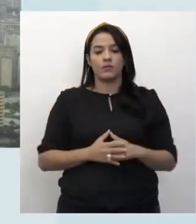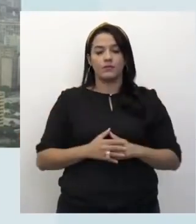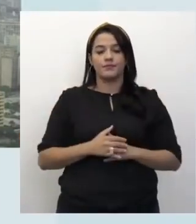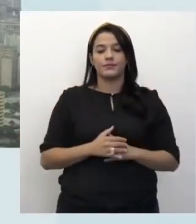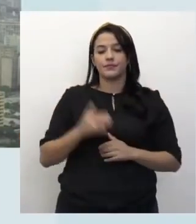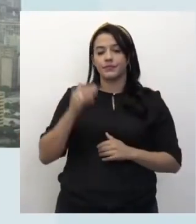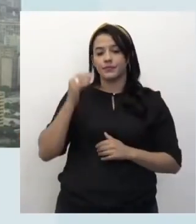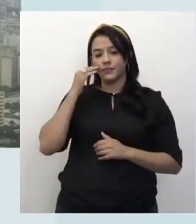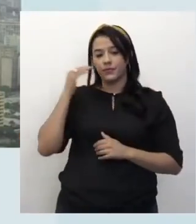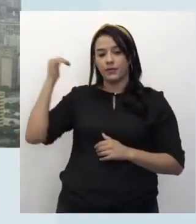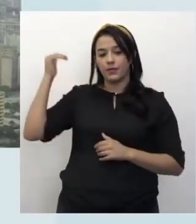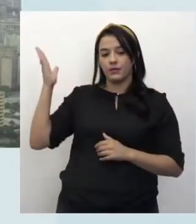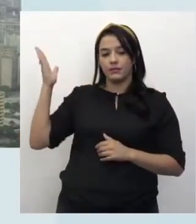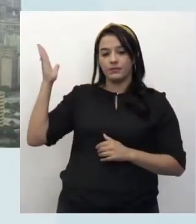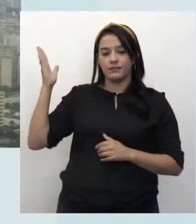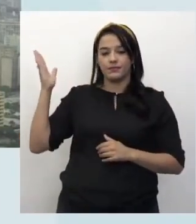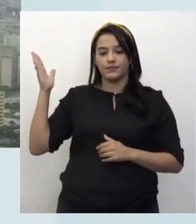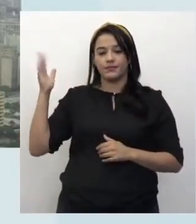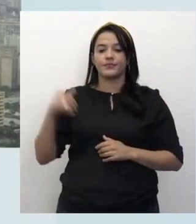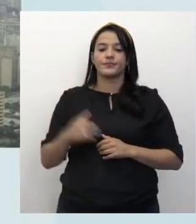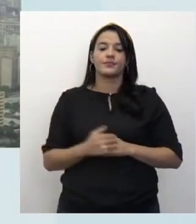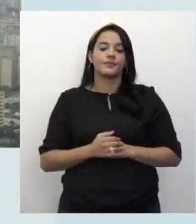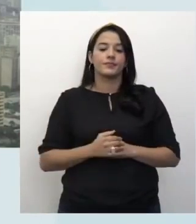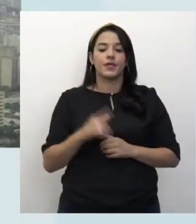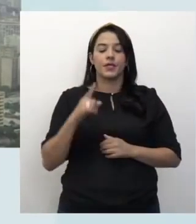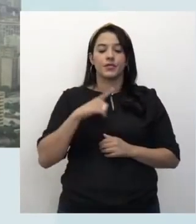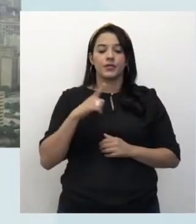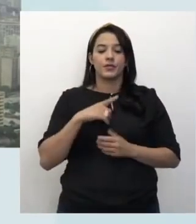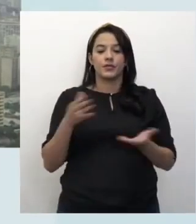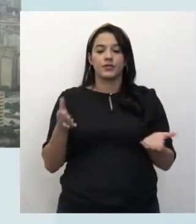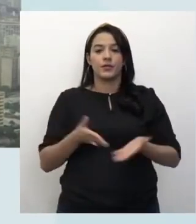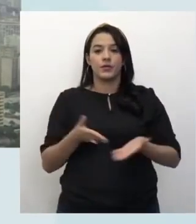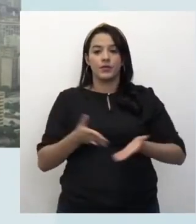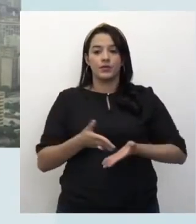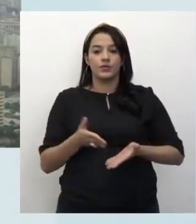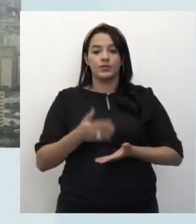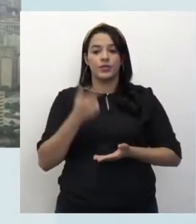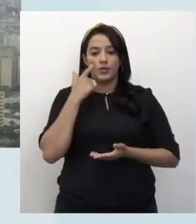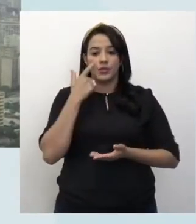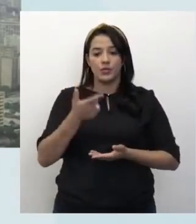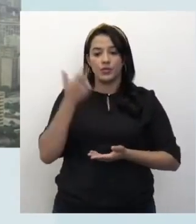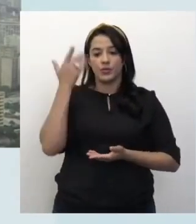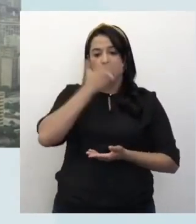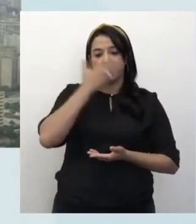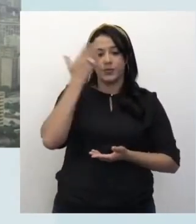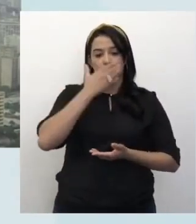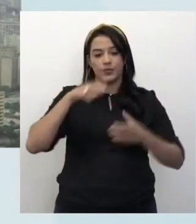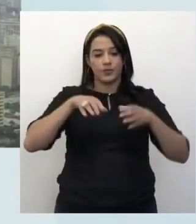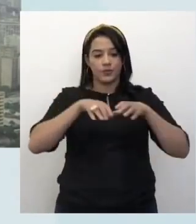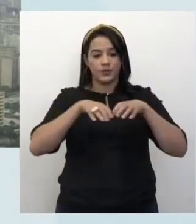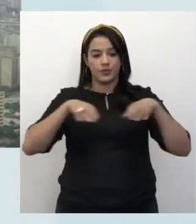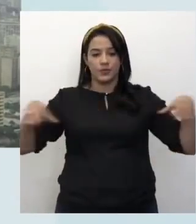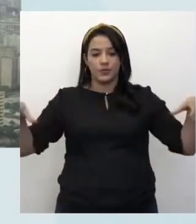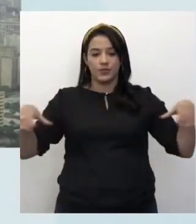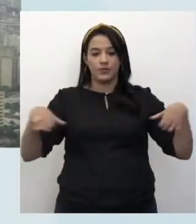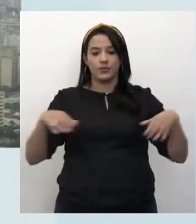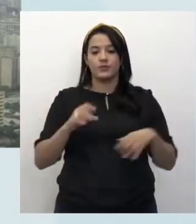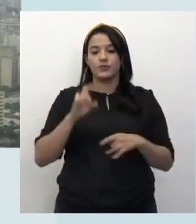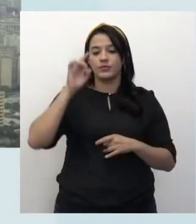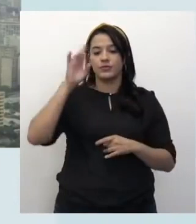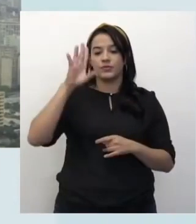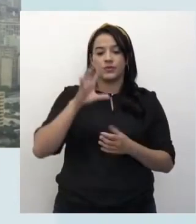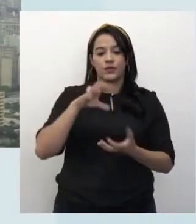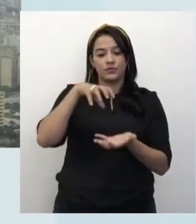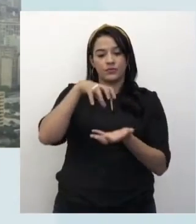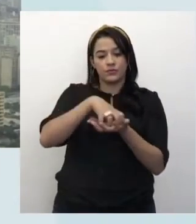direita, da fotografia mais recente, a gente vê lá, praticamente a gente não consegue ver o elevado Costa e Silva, a não ser no centro